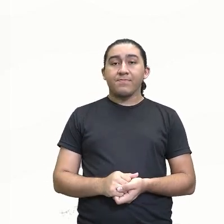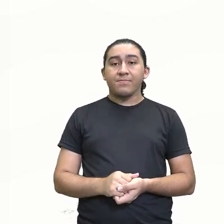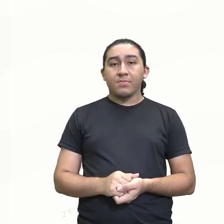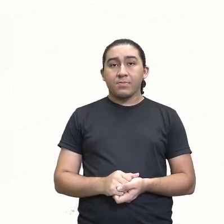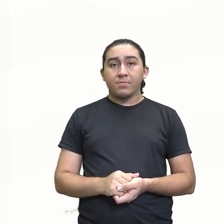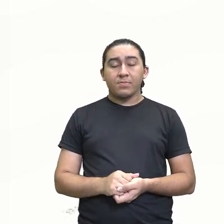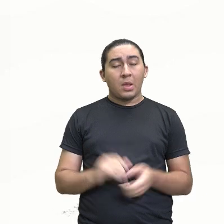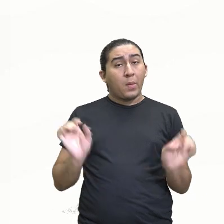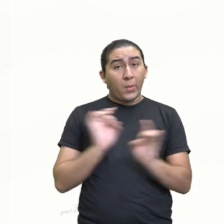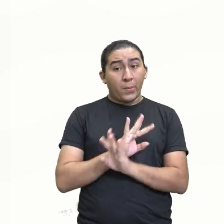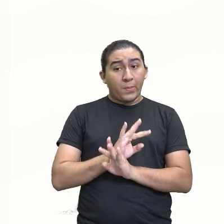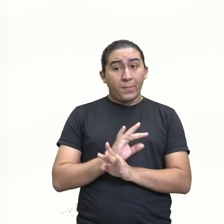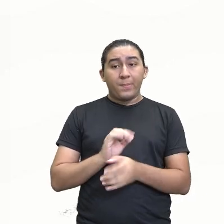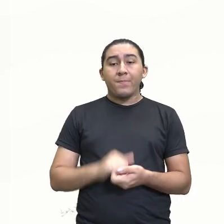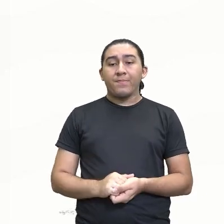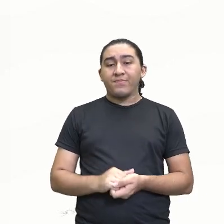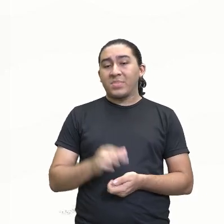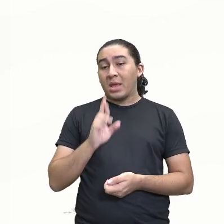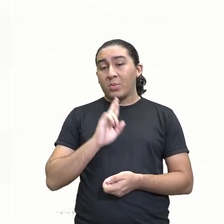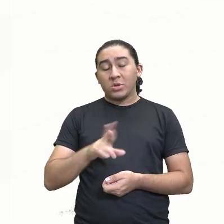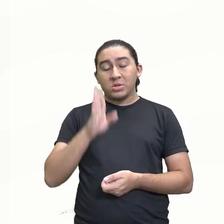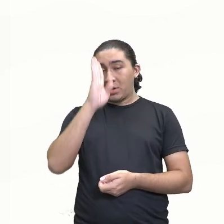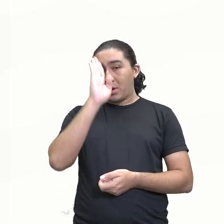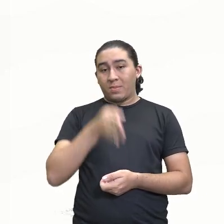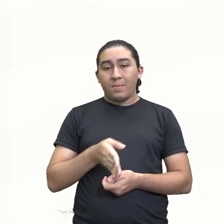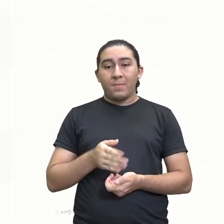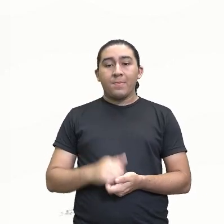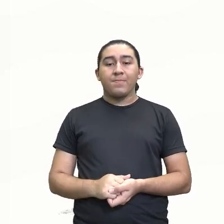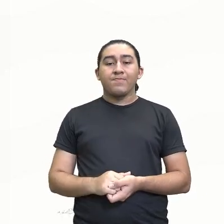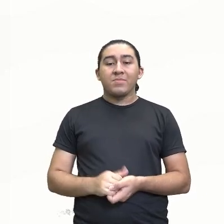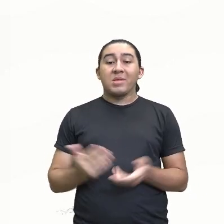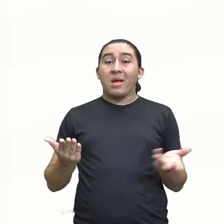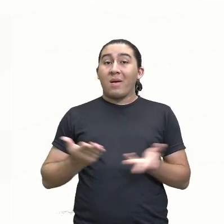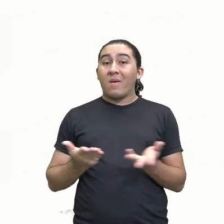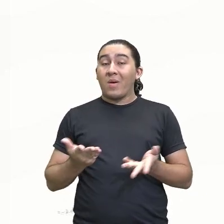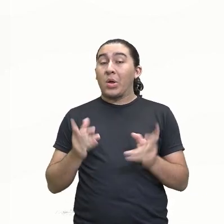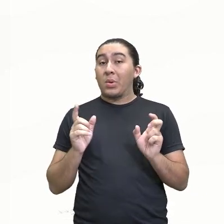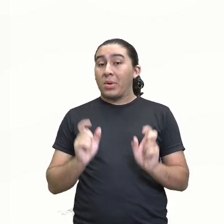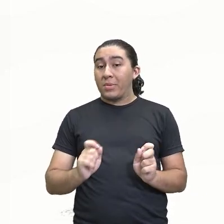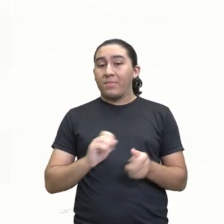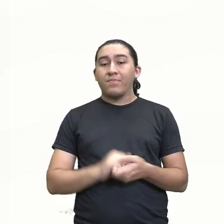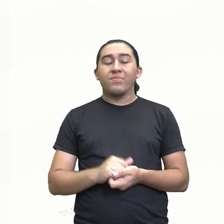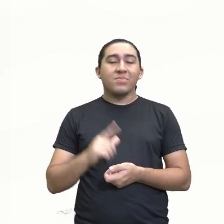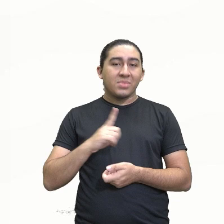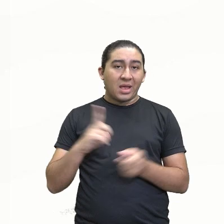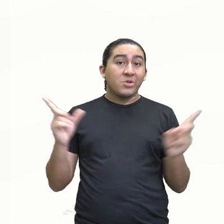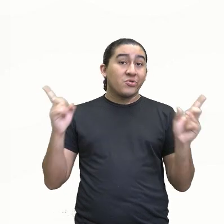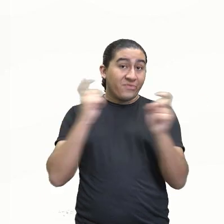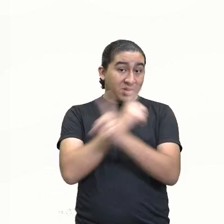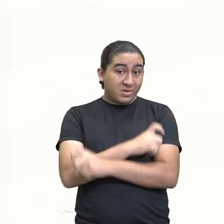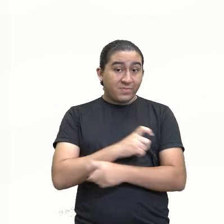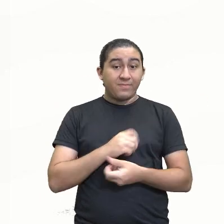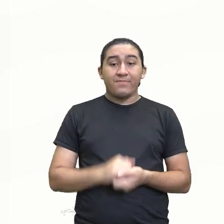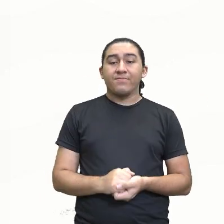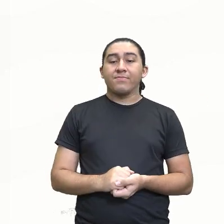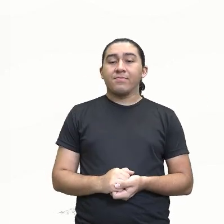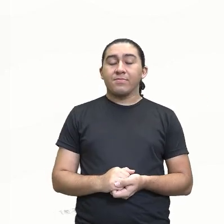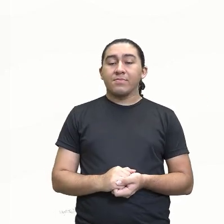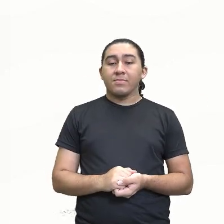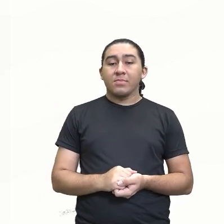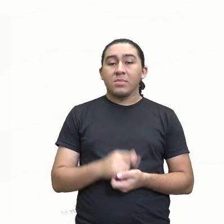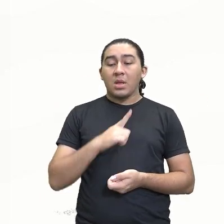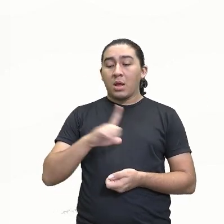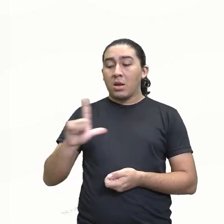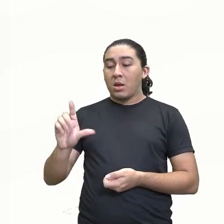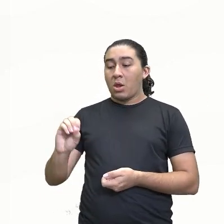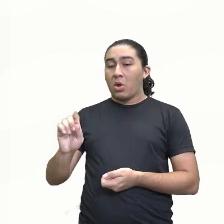Então, pronto, vamos colocar aqui o resultado direto. Agora sim, temos aqui um trabalhinho para fazermos. Temos um log